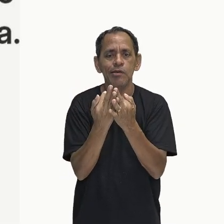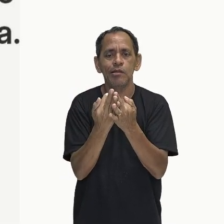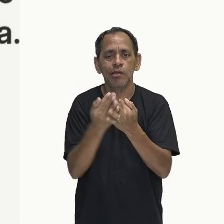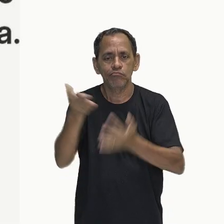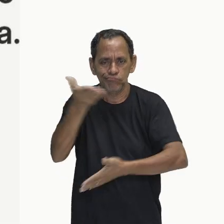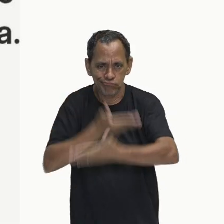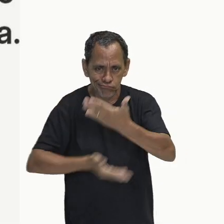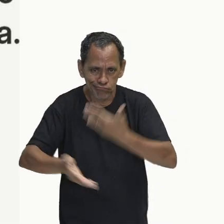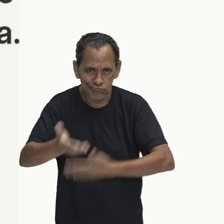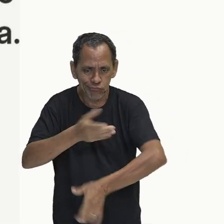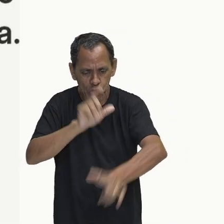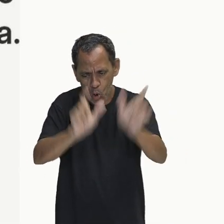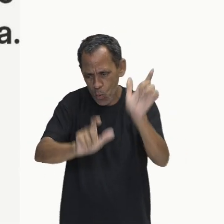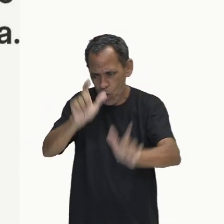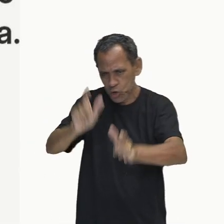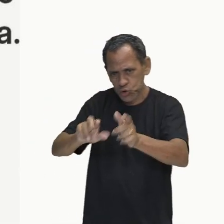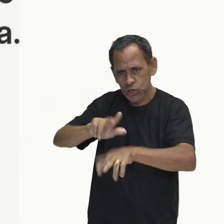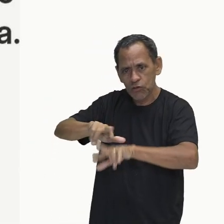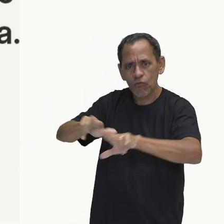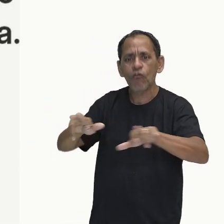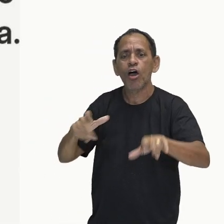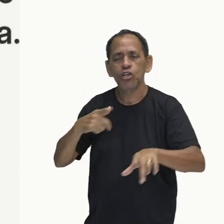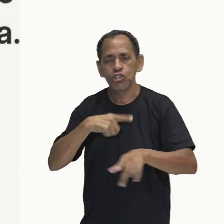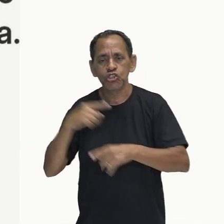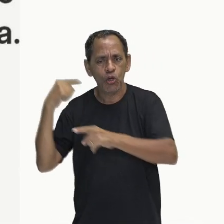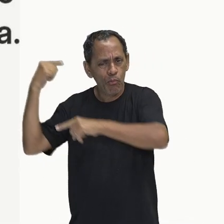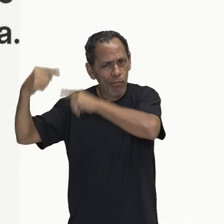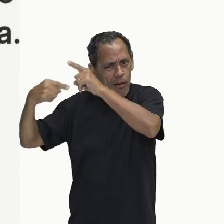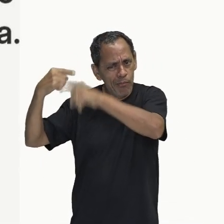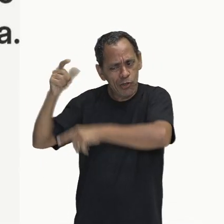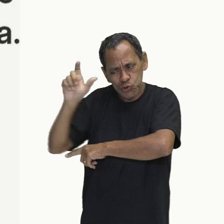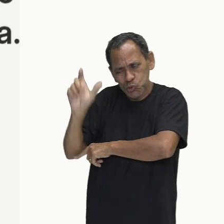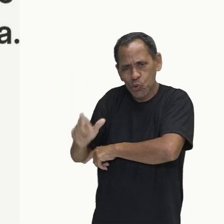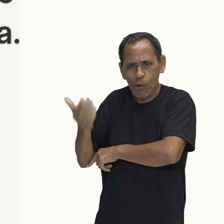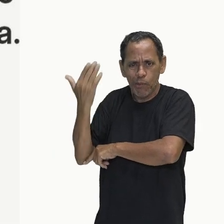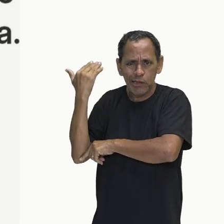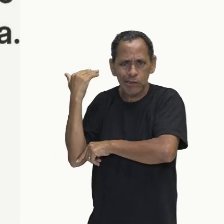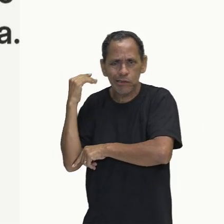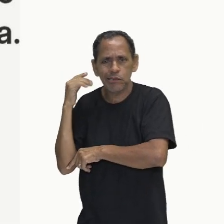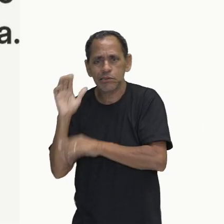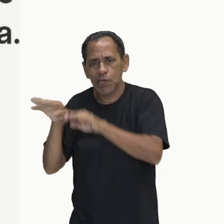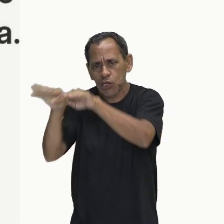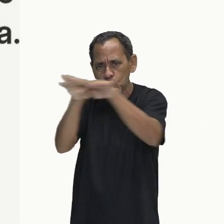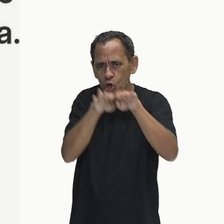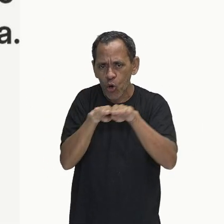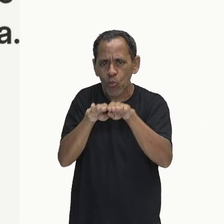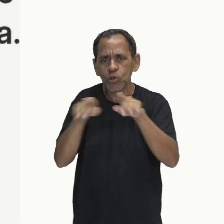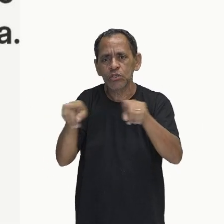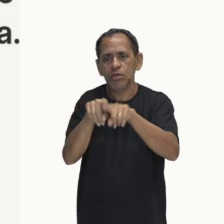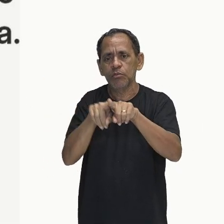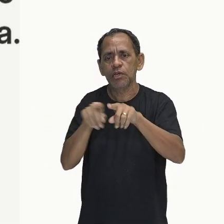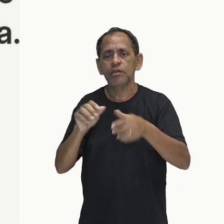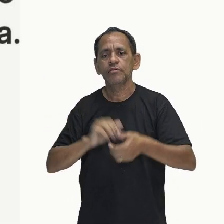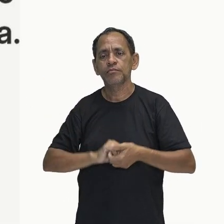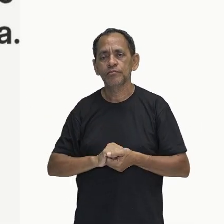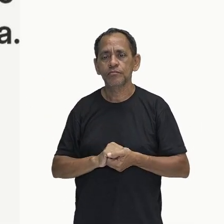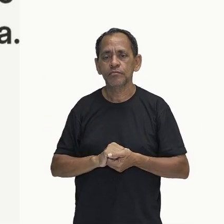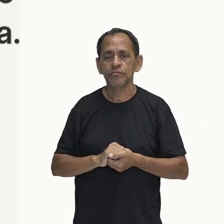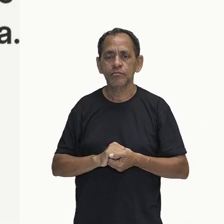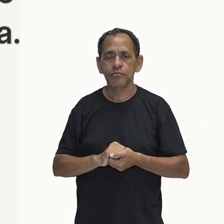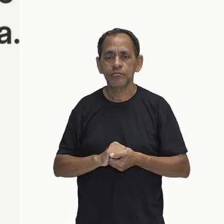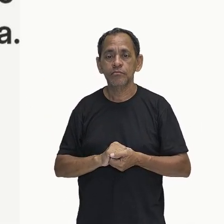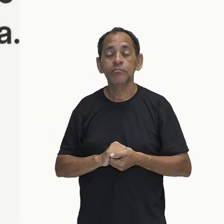várias pessoas que tinham um ancestral comum. Beleza, gente? Como que do oiko, tá, gente? Uma